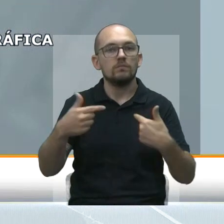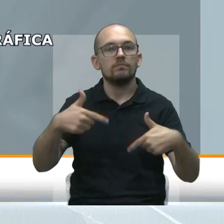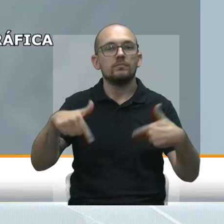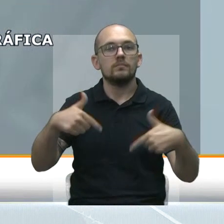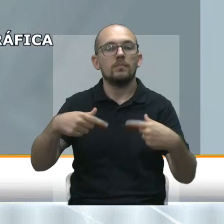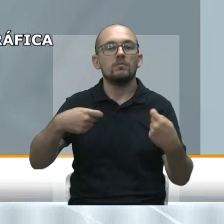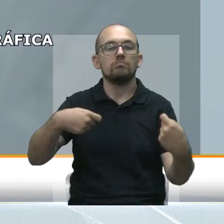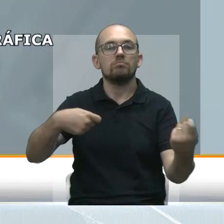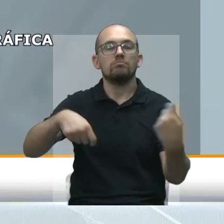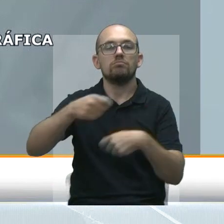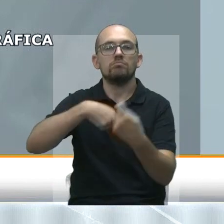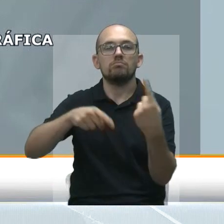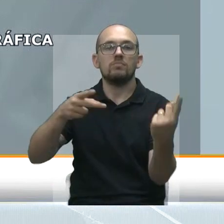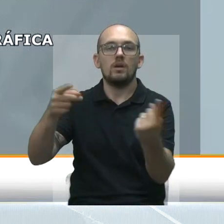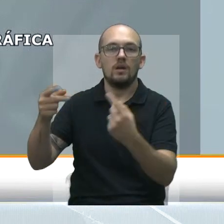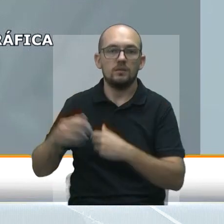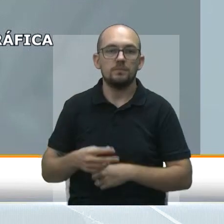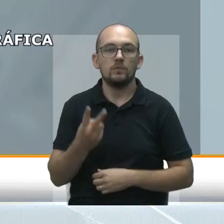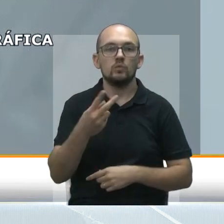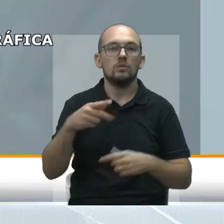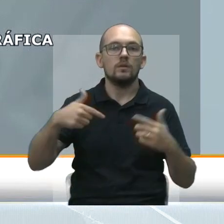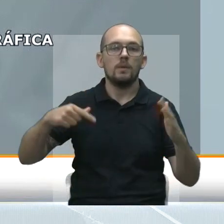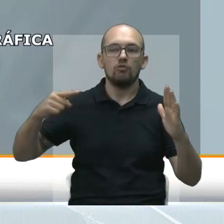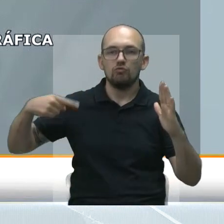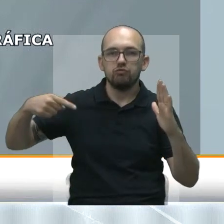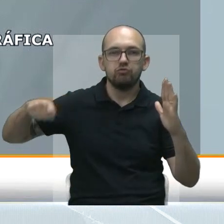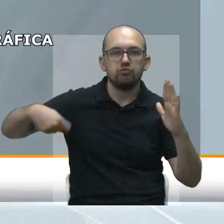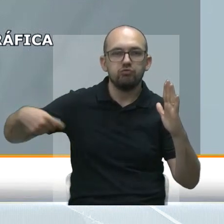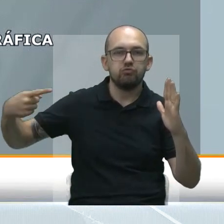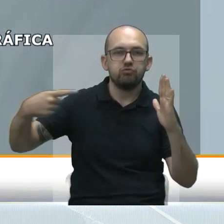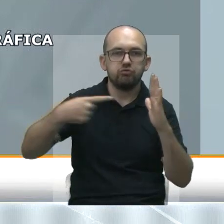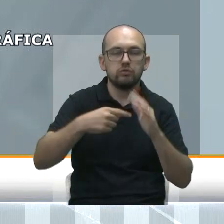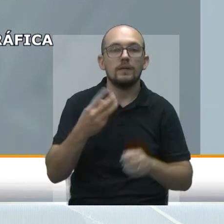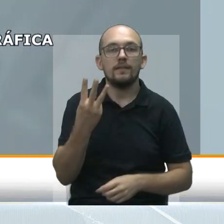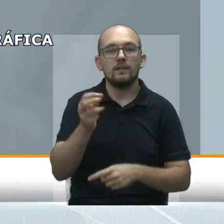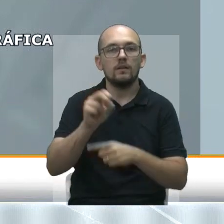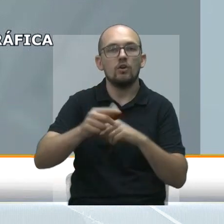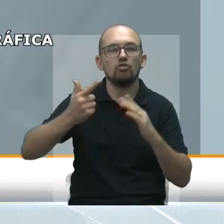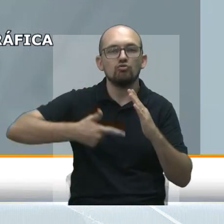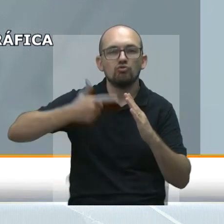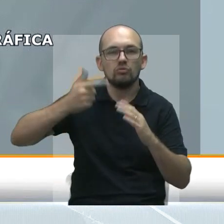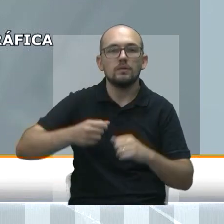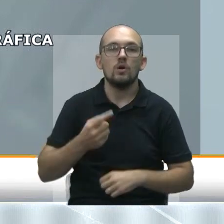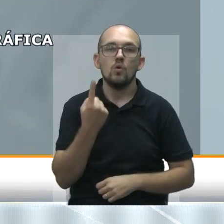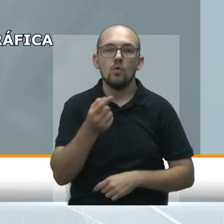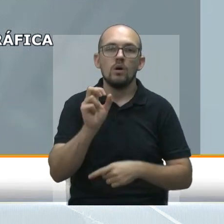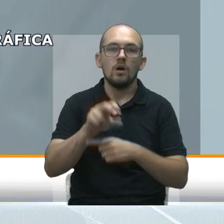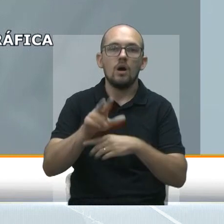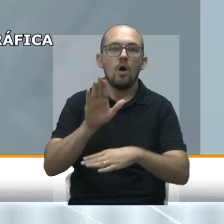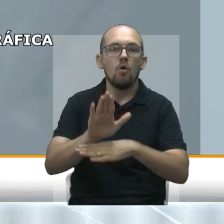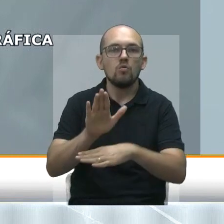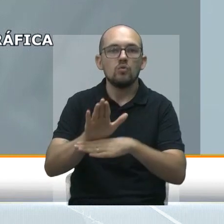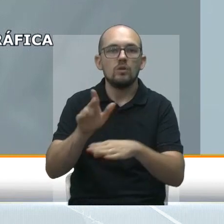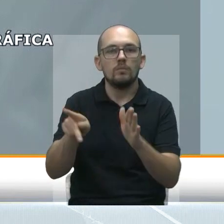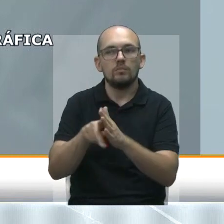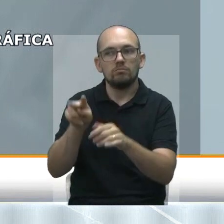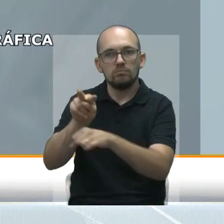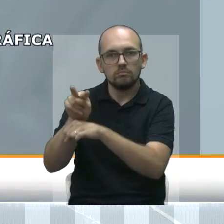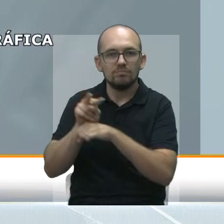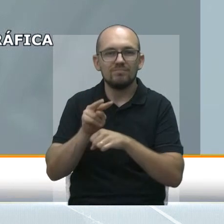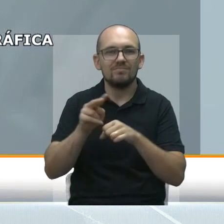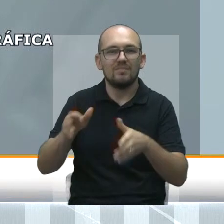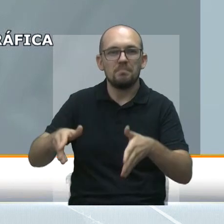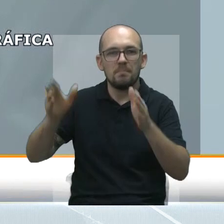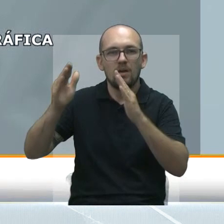varejista, 2 para torneiro mecânico, 3 vagas para soldador, 1 para auxiliar de manutenção de edificações, 1